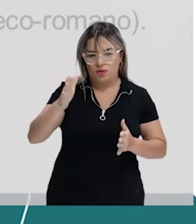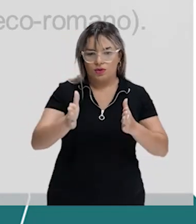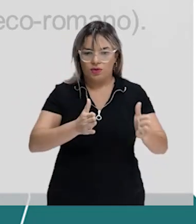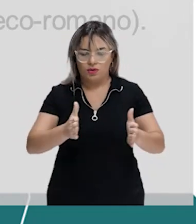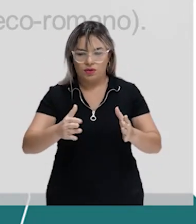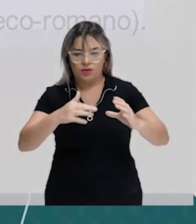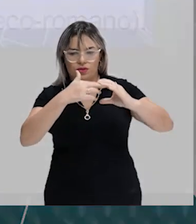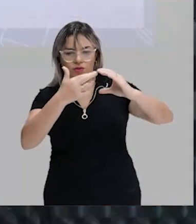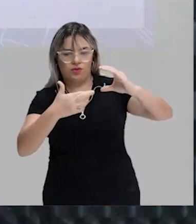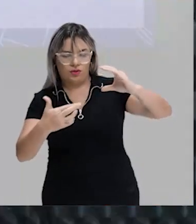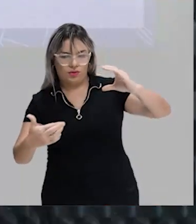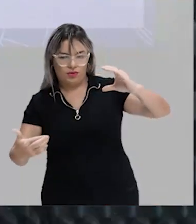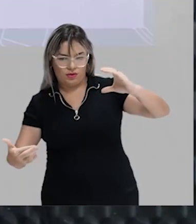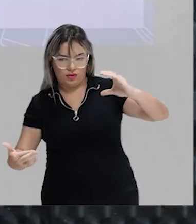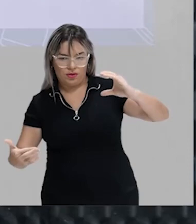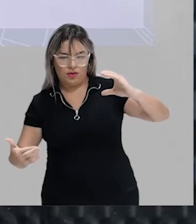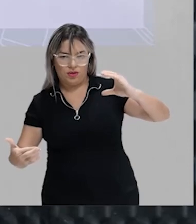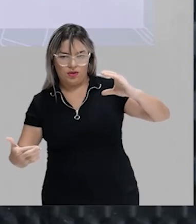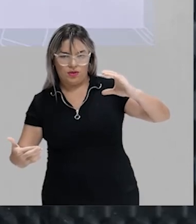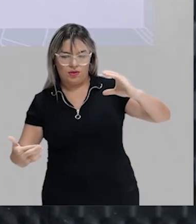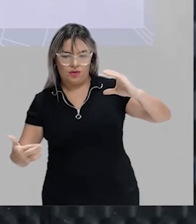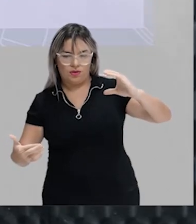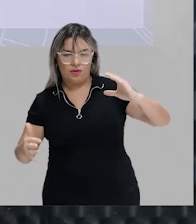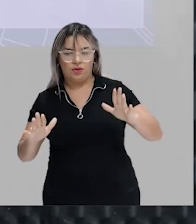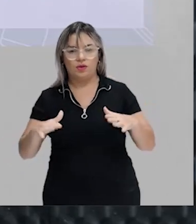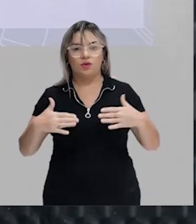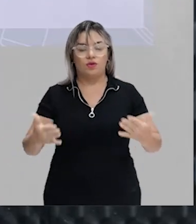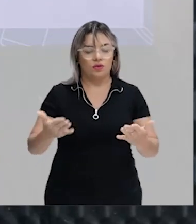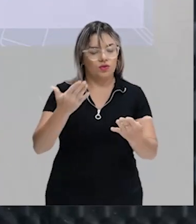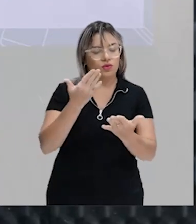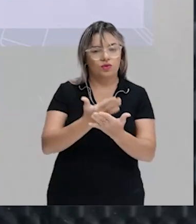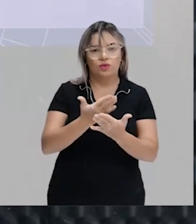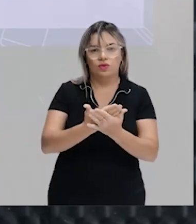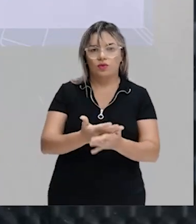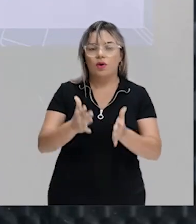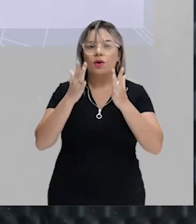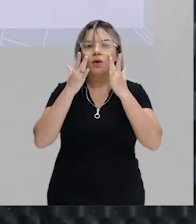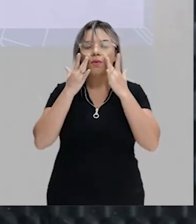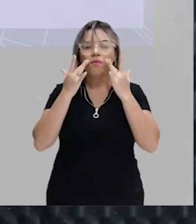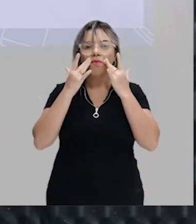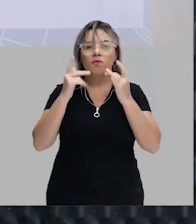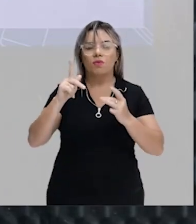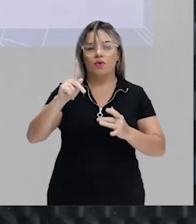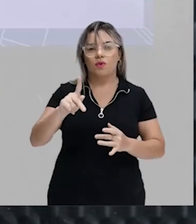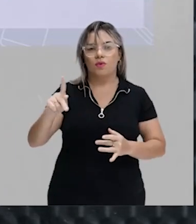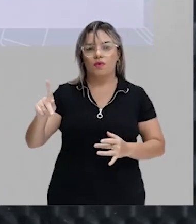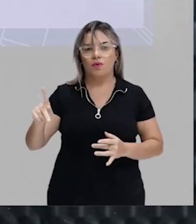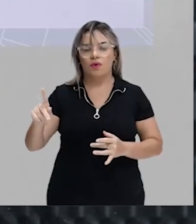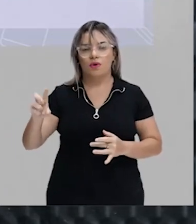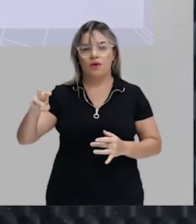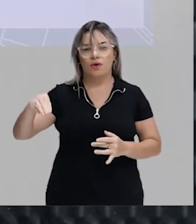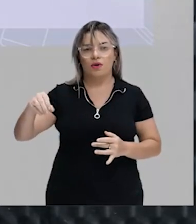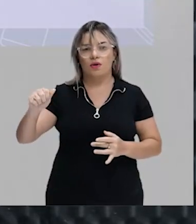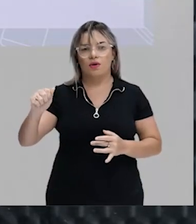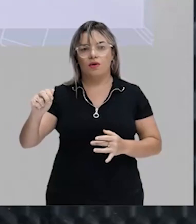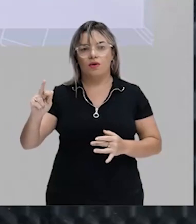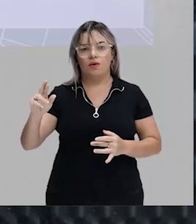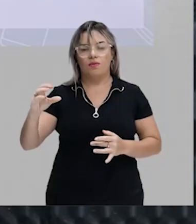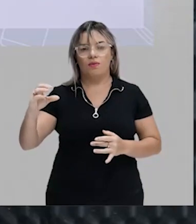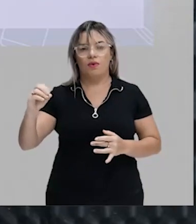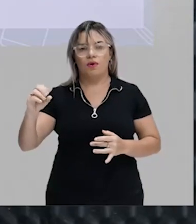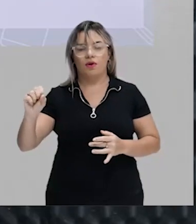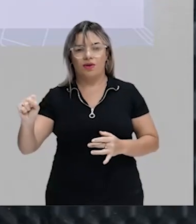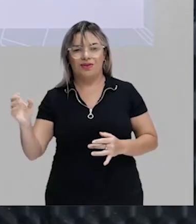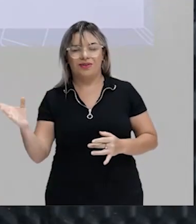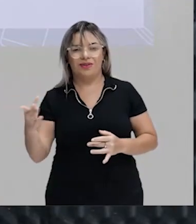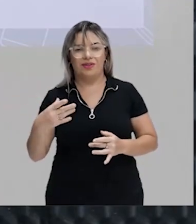durante o período do Renascimento, como eu acabei de falar. Quando você estuda a arte com o professor Marcos Dominici, e não